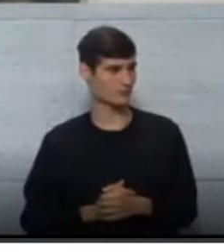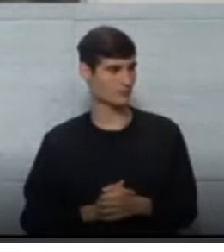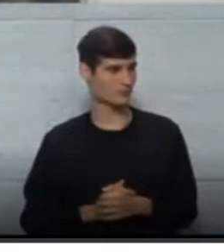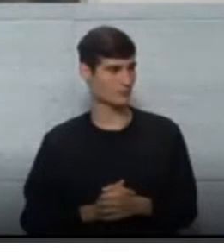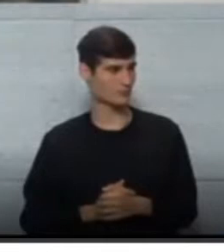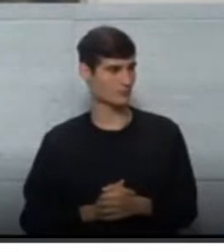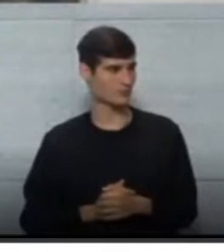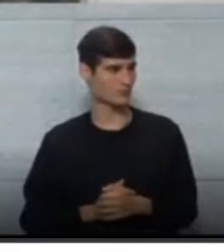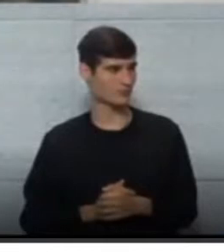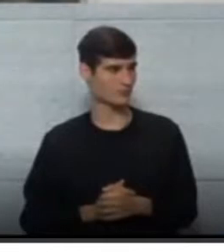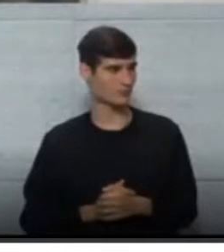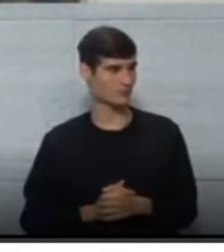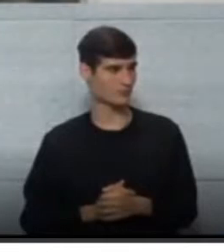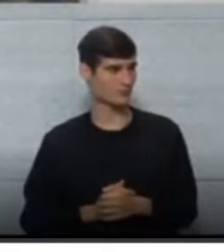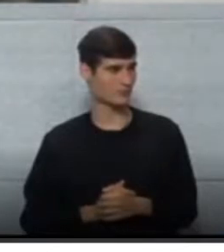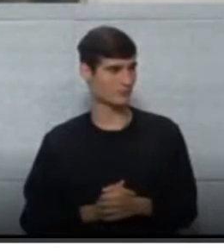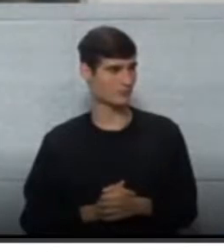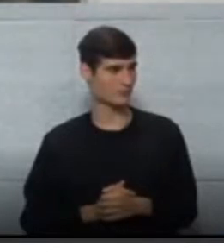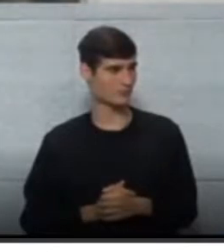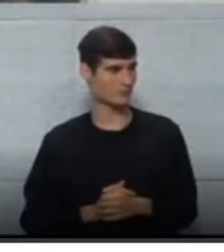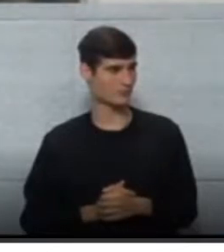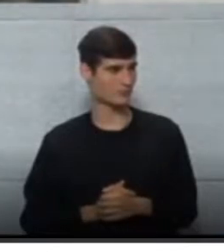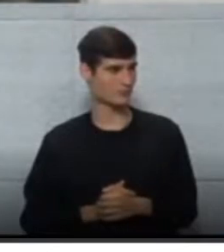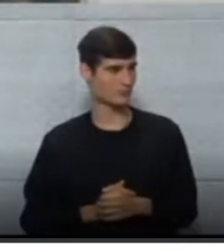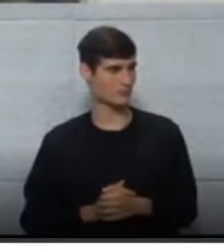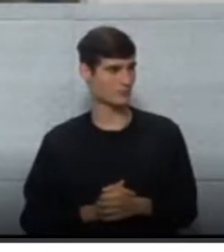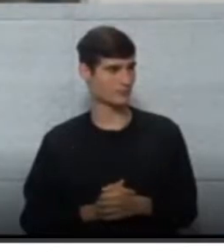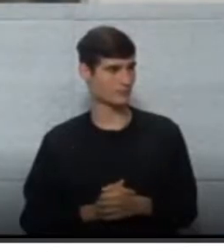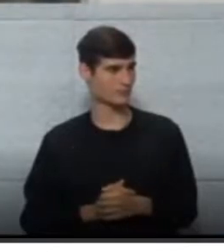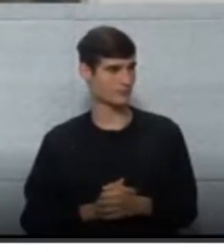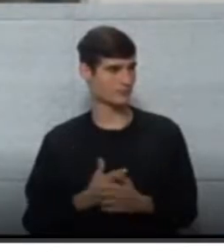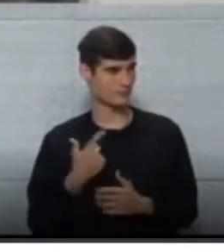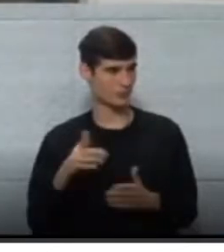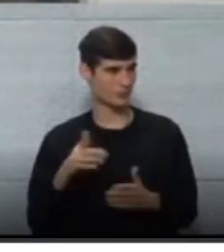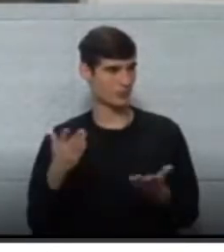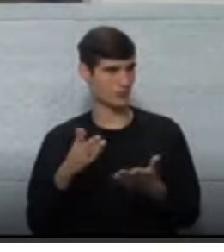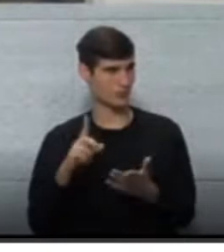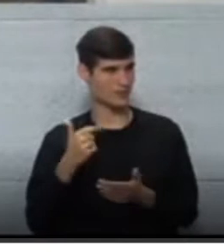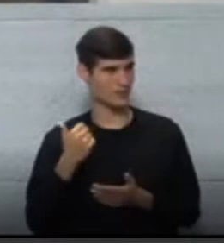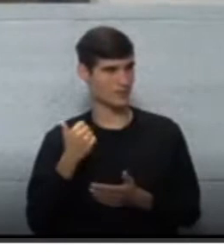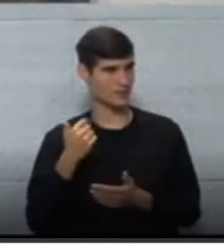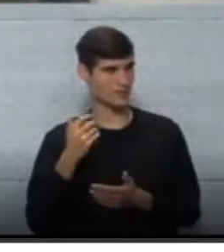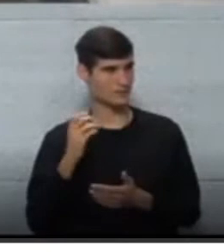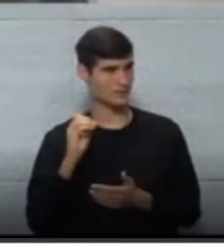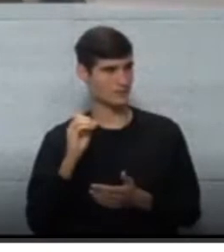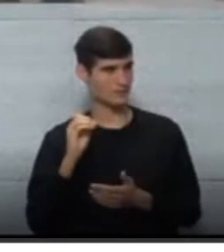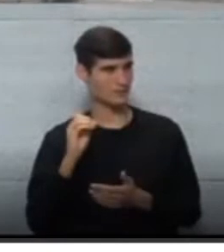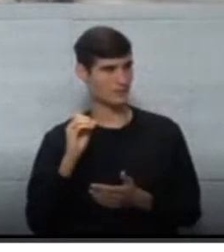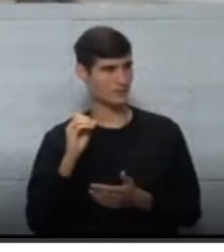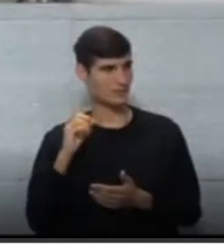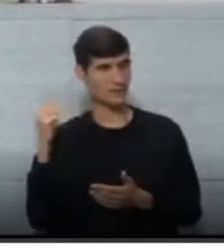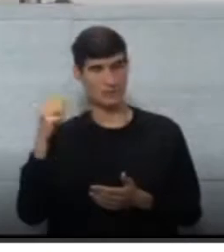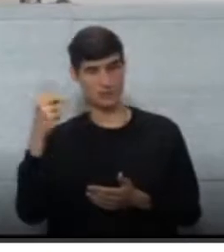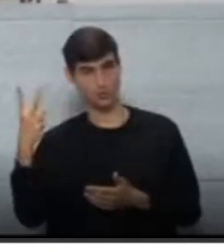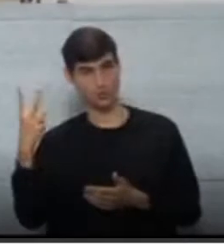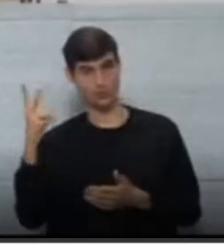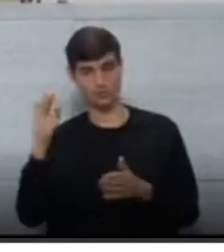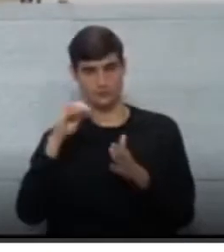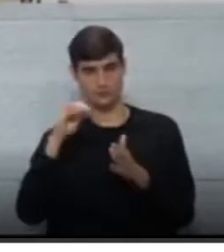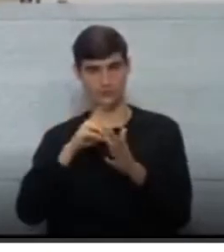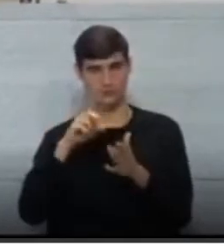Vou colocar agora 10 a menos 2, 100 microlitros. Eu ainda não fiz o espalhamento, mas não tem problema